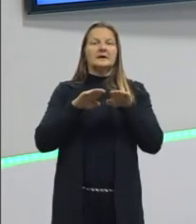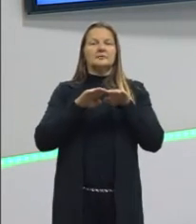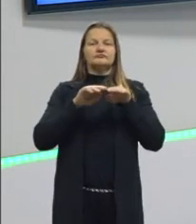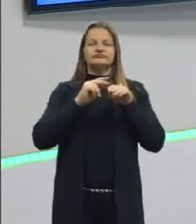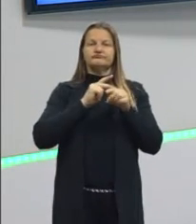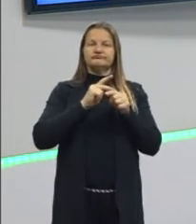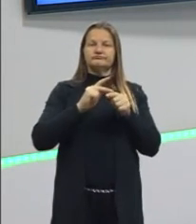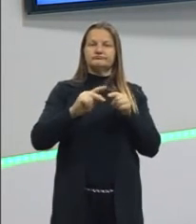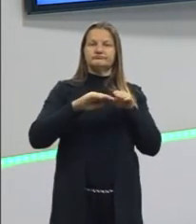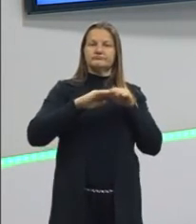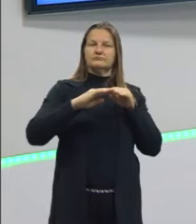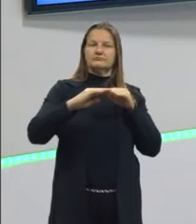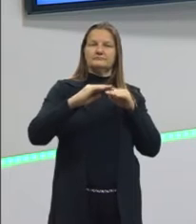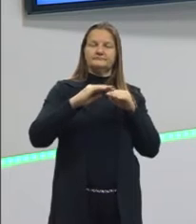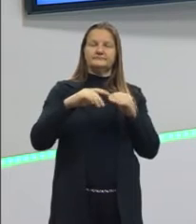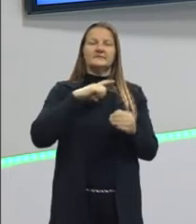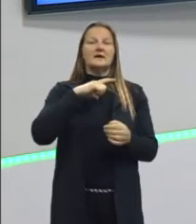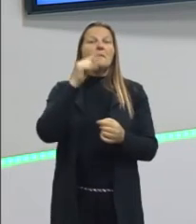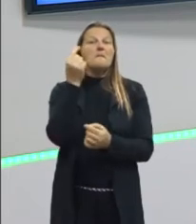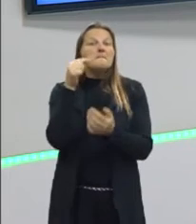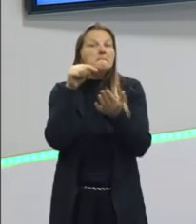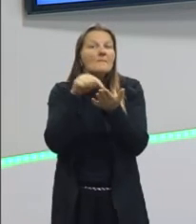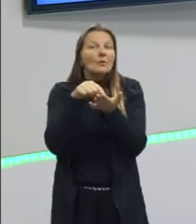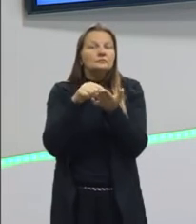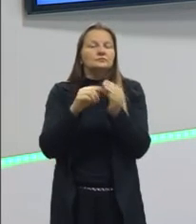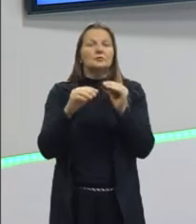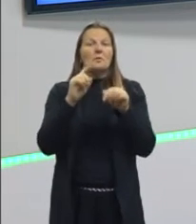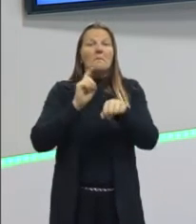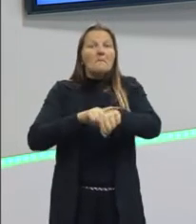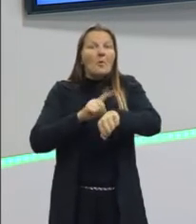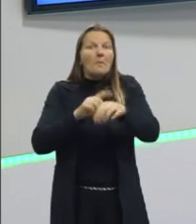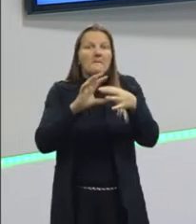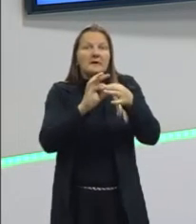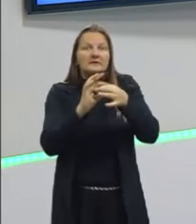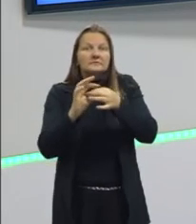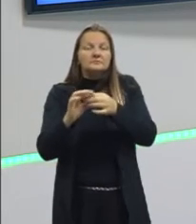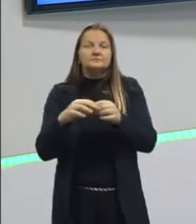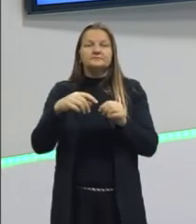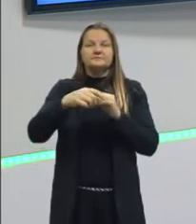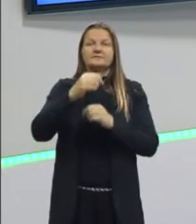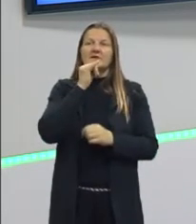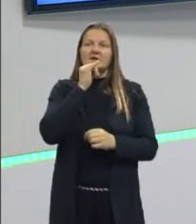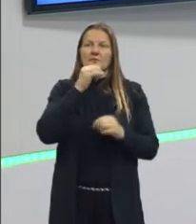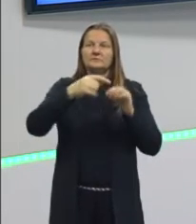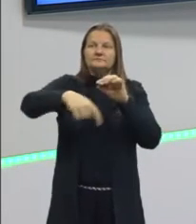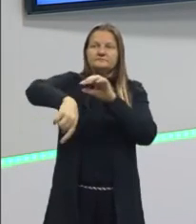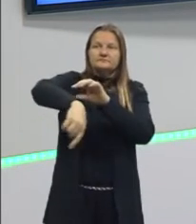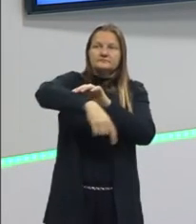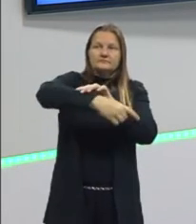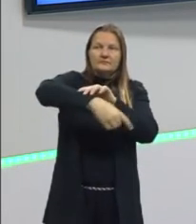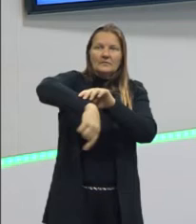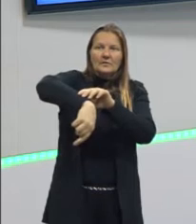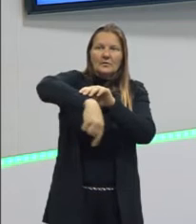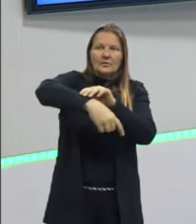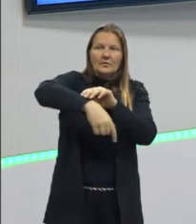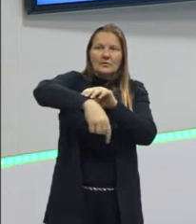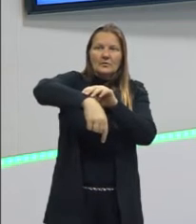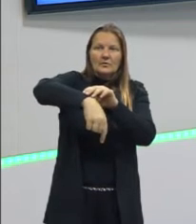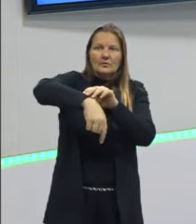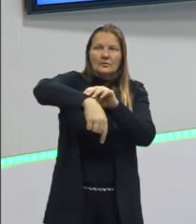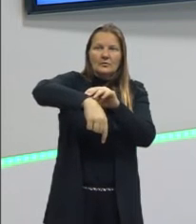então ele existe um ponto de equilíbrio quando a gente tem por exemplo o pêndulo né ele vai ter um Ponto Central